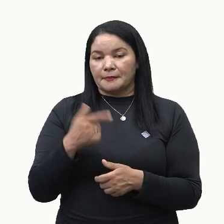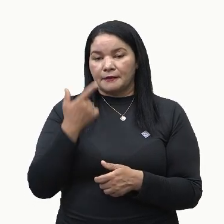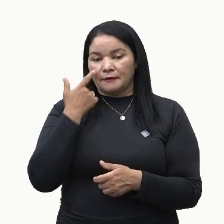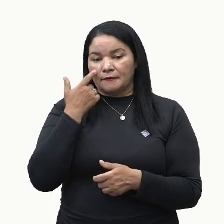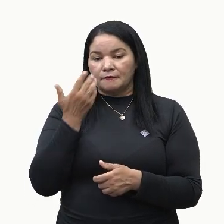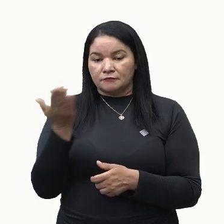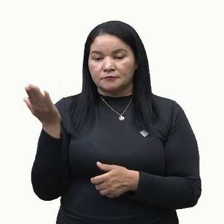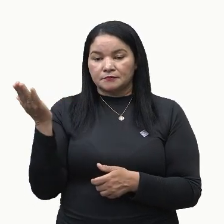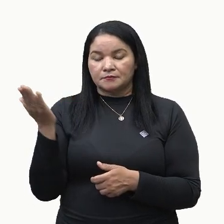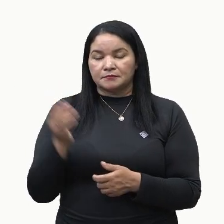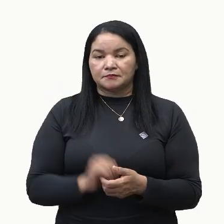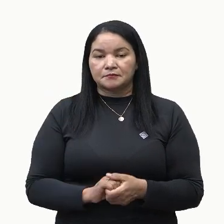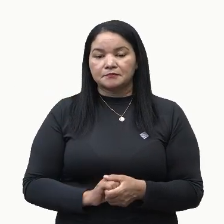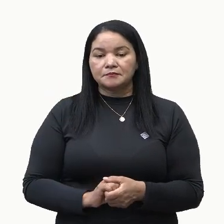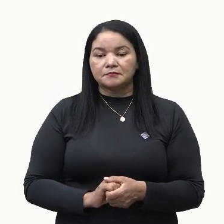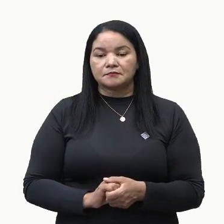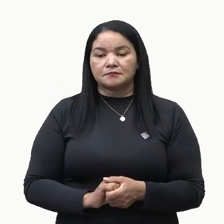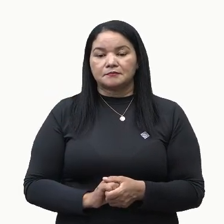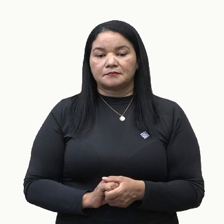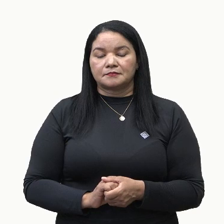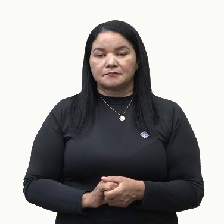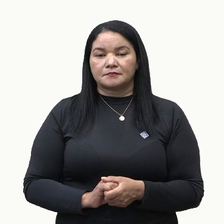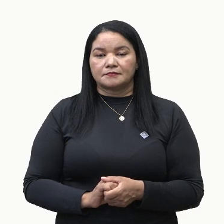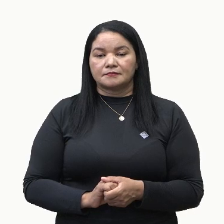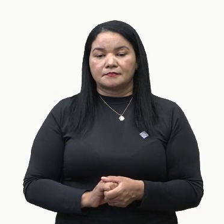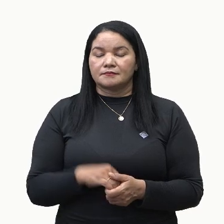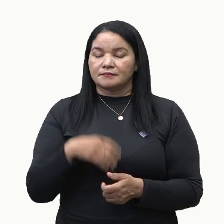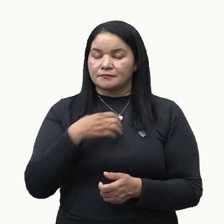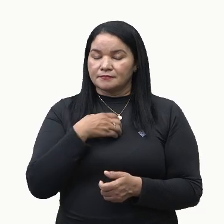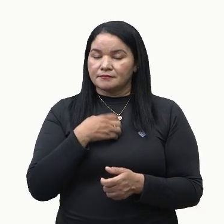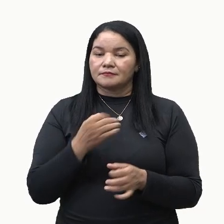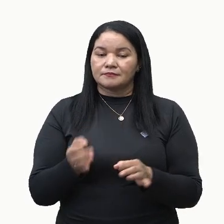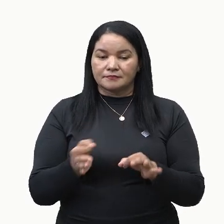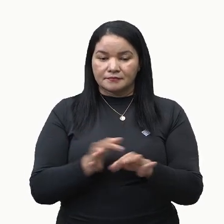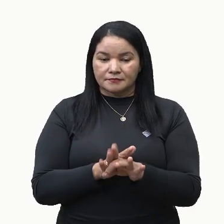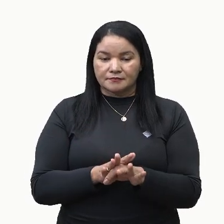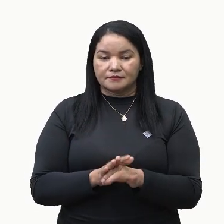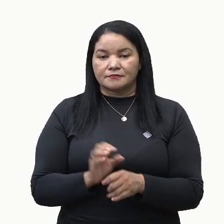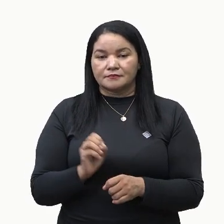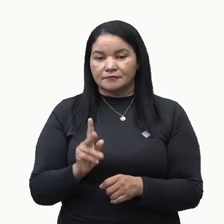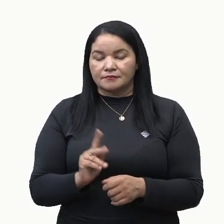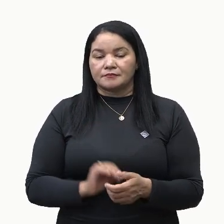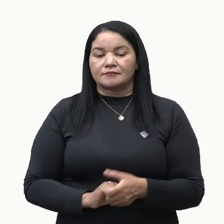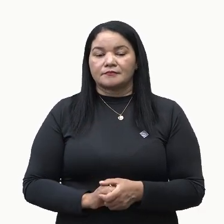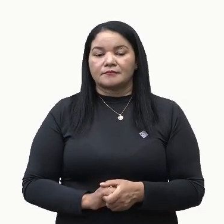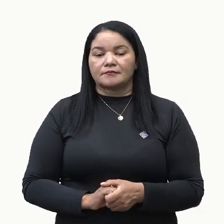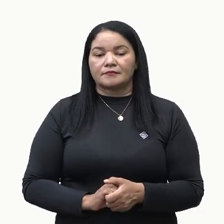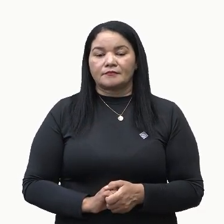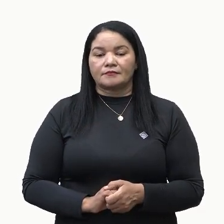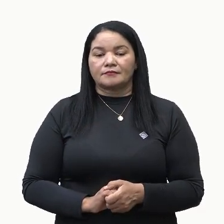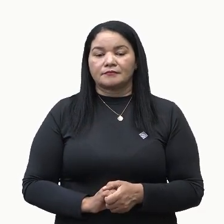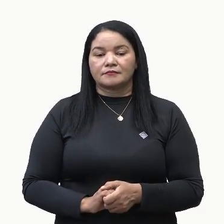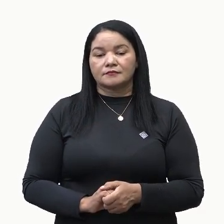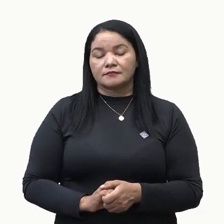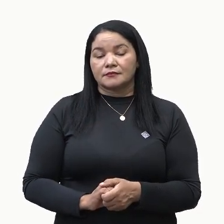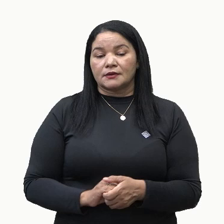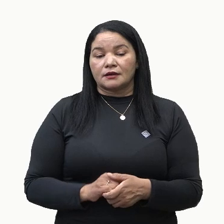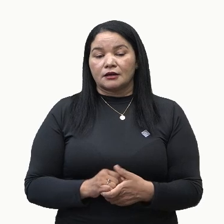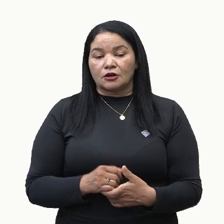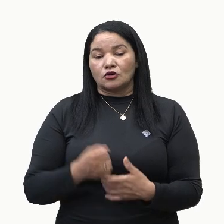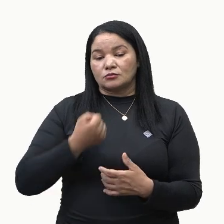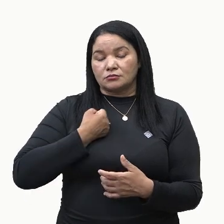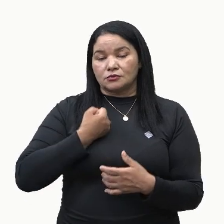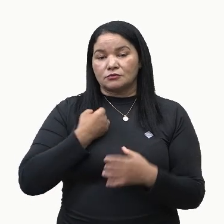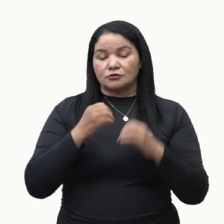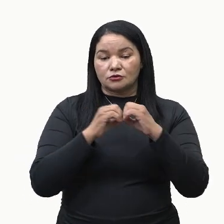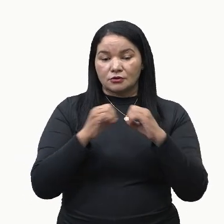nas férias, tem sentido completo. Ok? Muito bem. O número de orações depende do número de